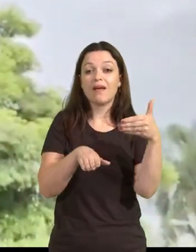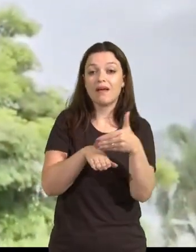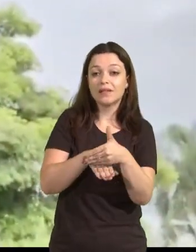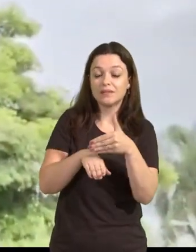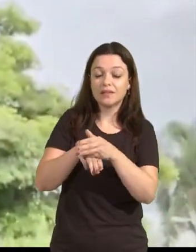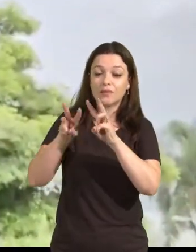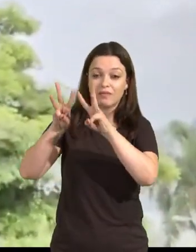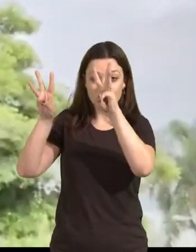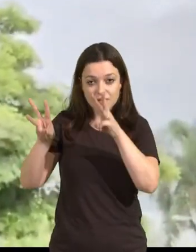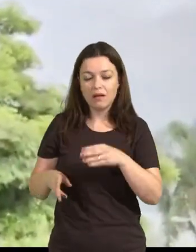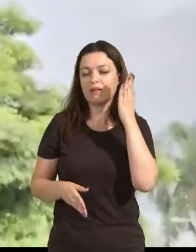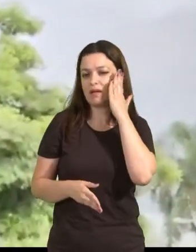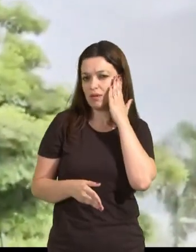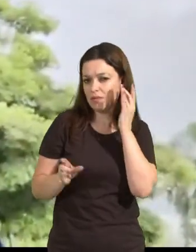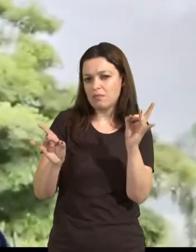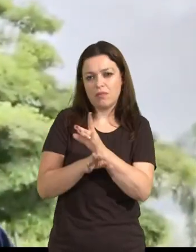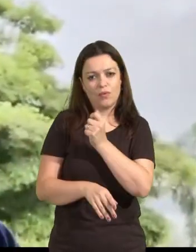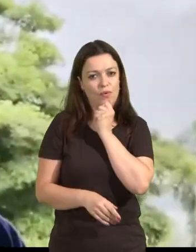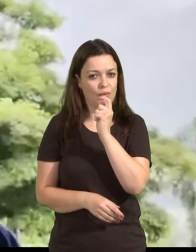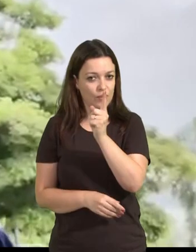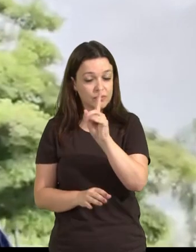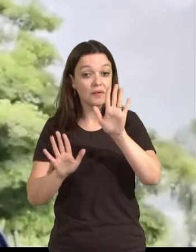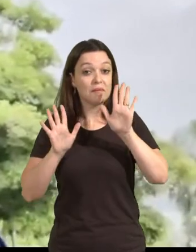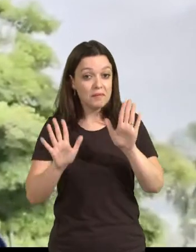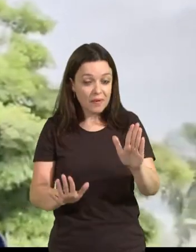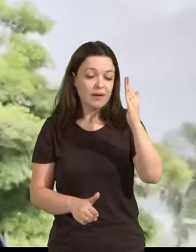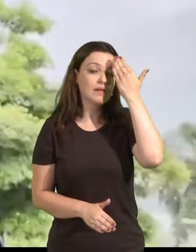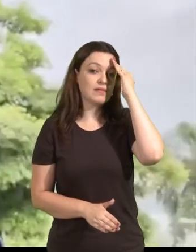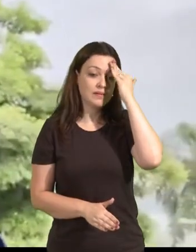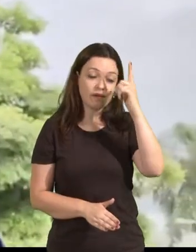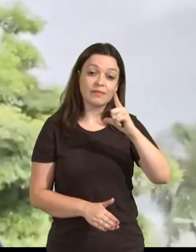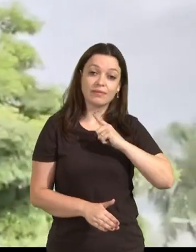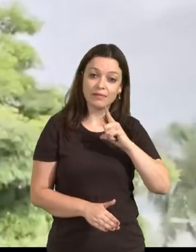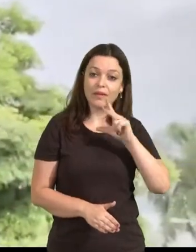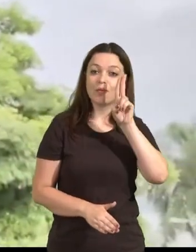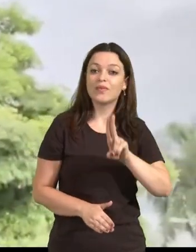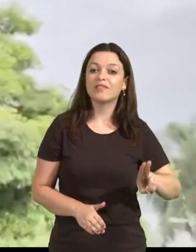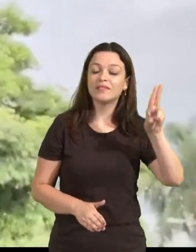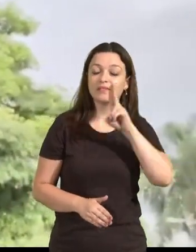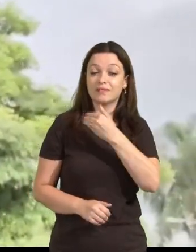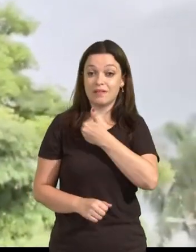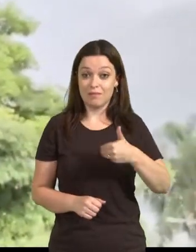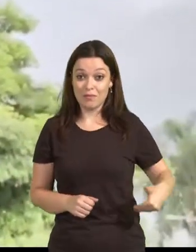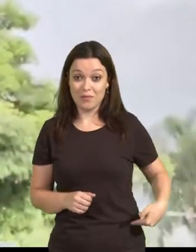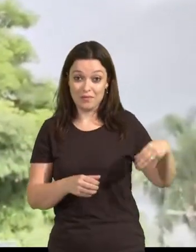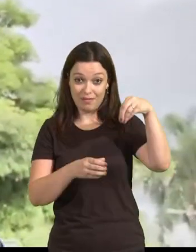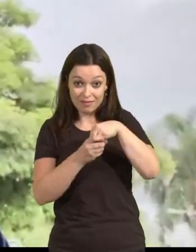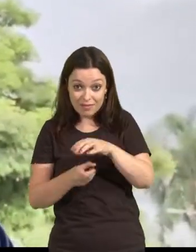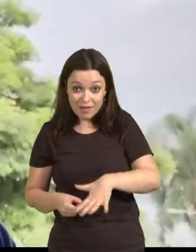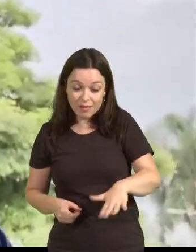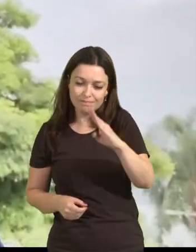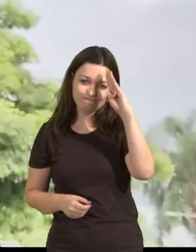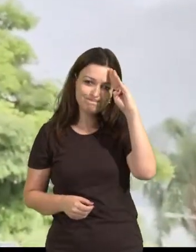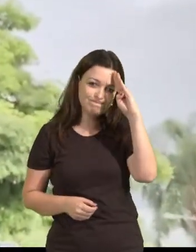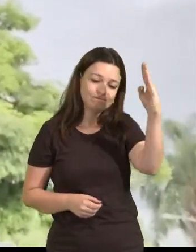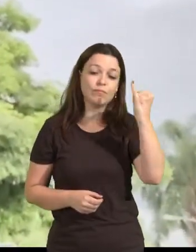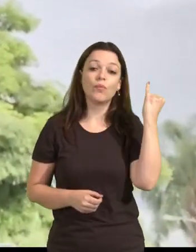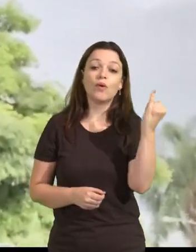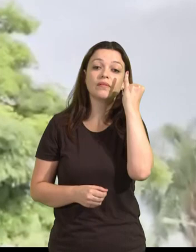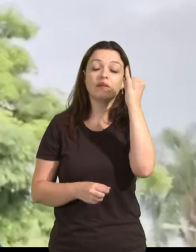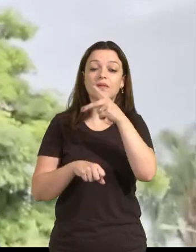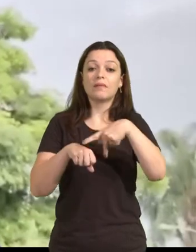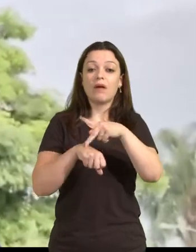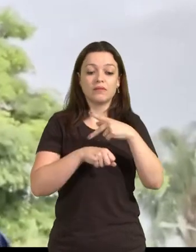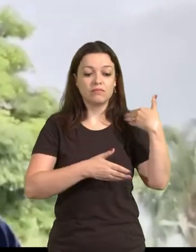universidade, mas é certo também que essas instituições públicas, universidades, são fundamentais para o desenvolvimento do nosso país